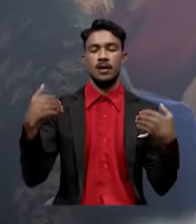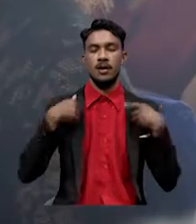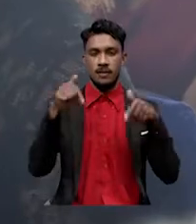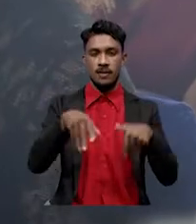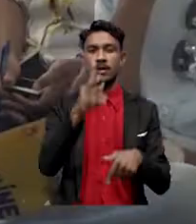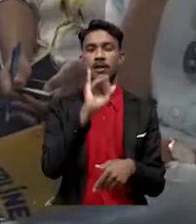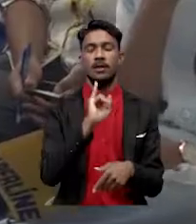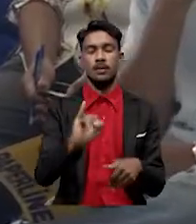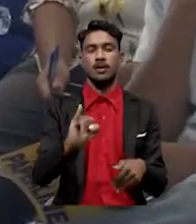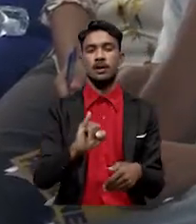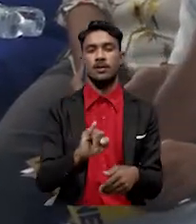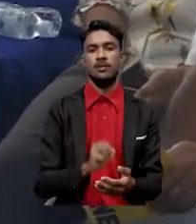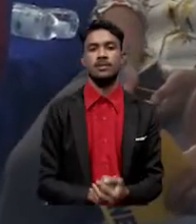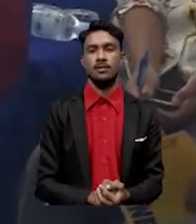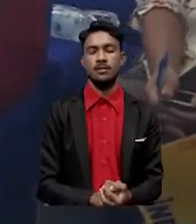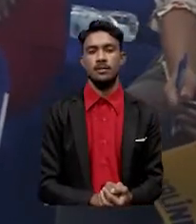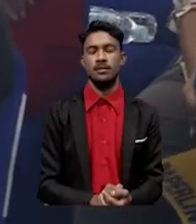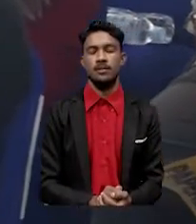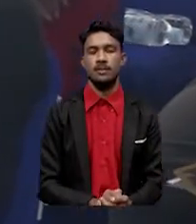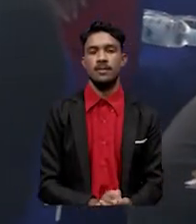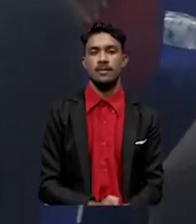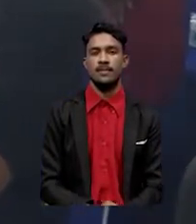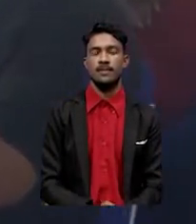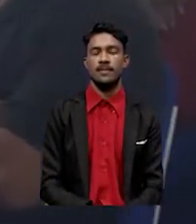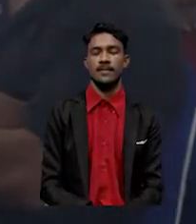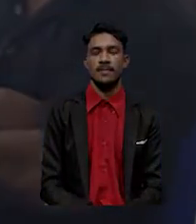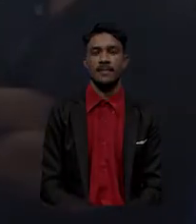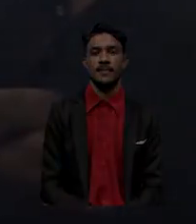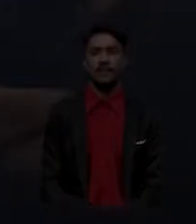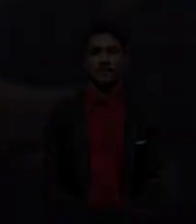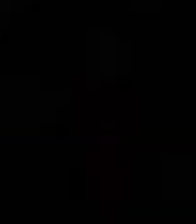e ao município dele. Laura da Cruz, Agostinho da Costa, GMN.